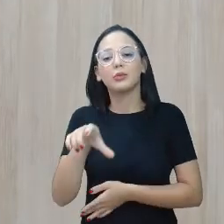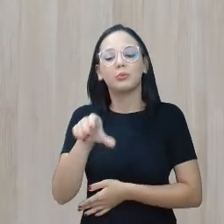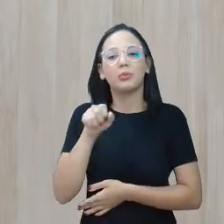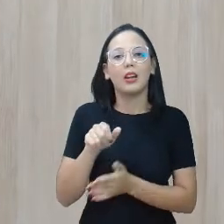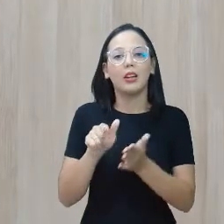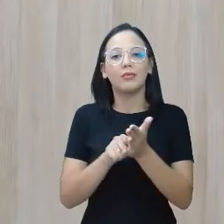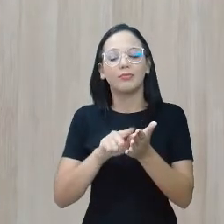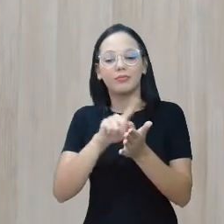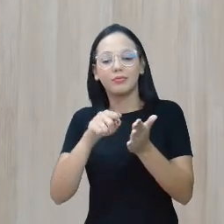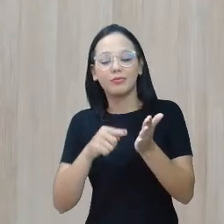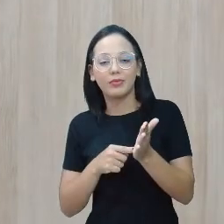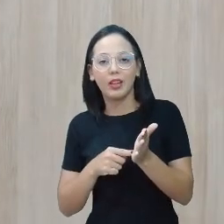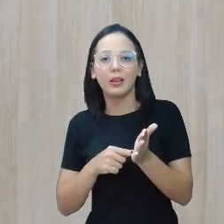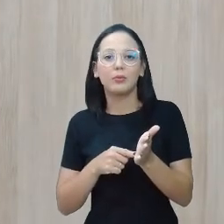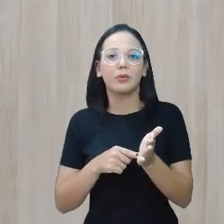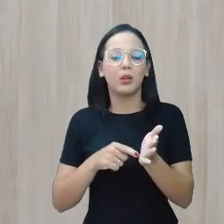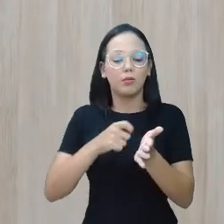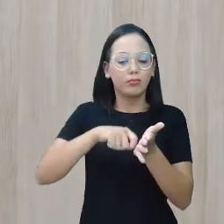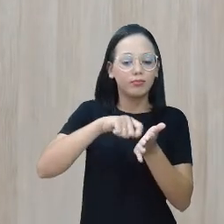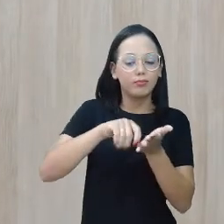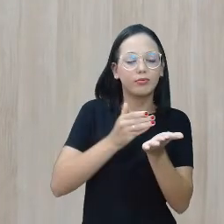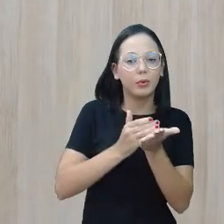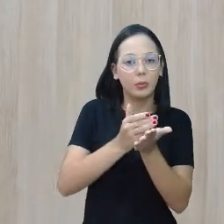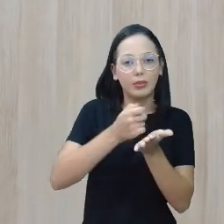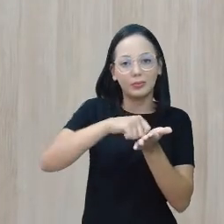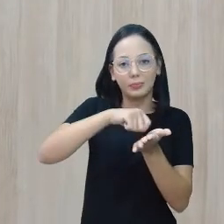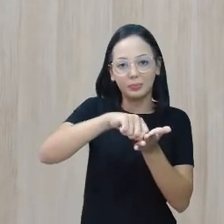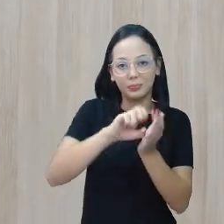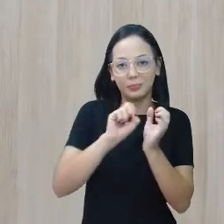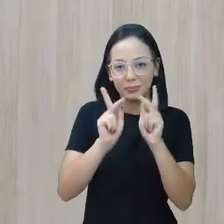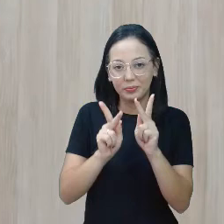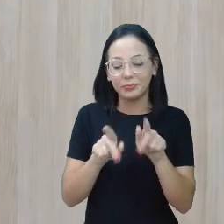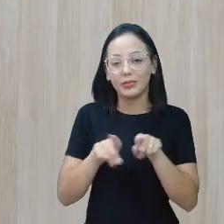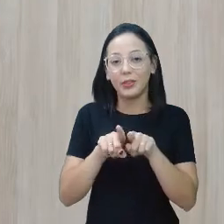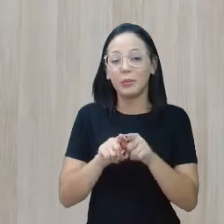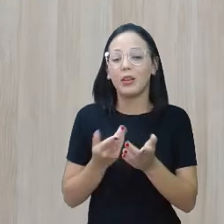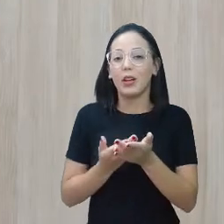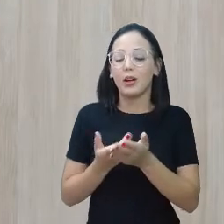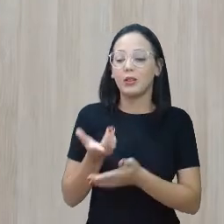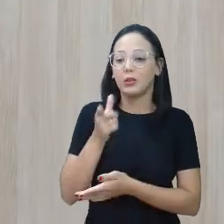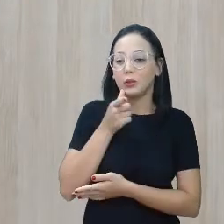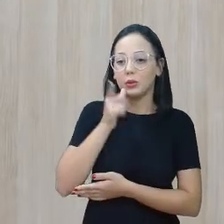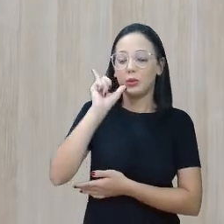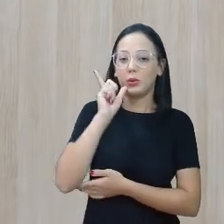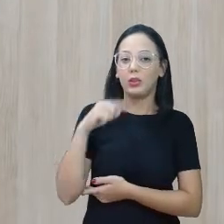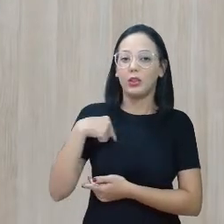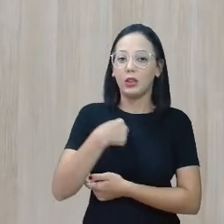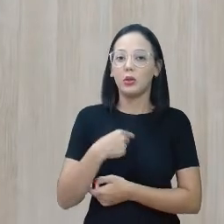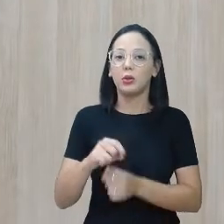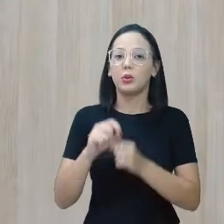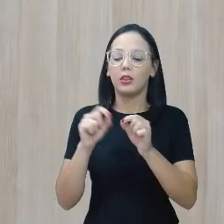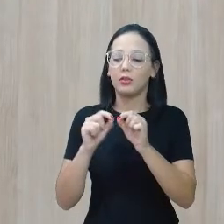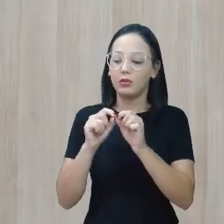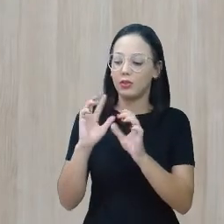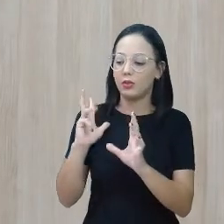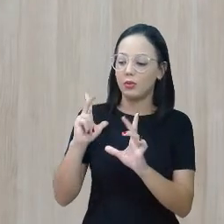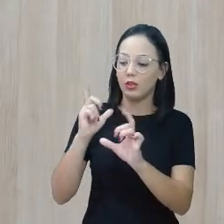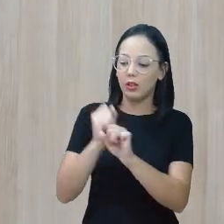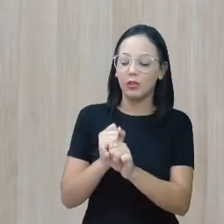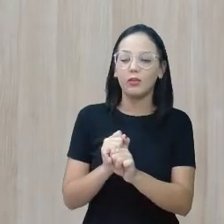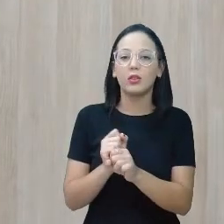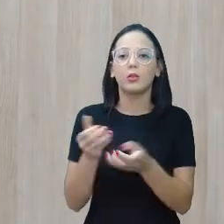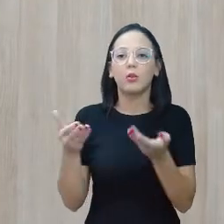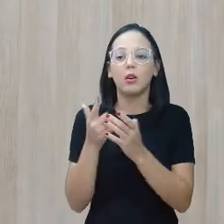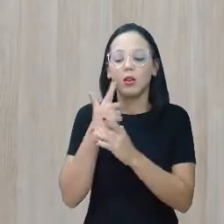lápis, o seu caderno, para você fazer as suas anotações. Diferente da aula de ontem, que a gente fez uma mega revisão, eu vou passar aqui